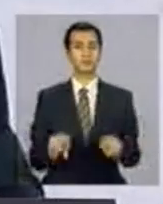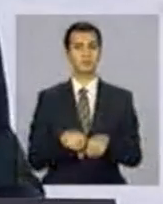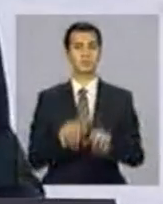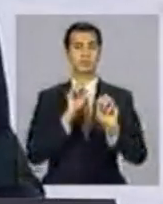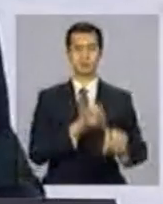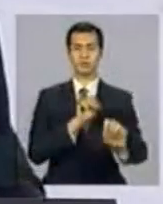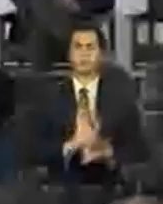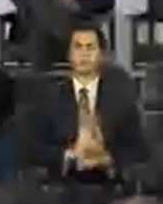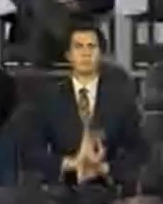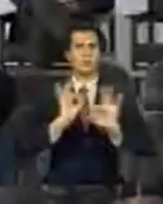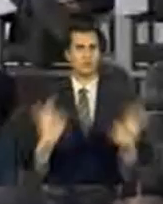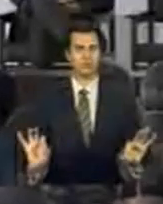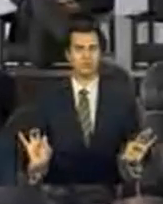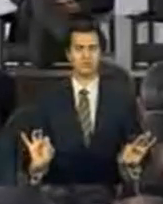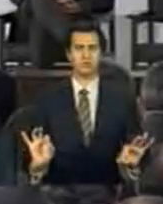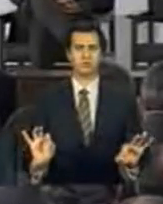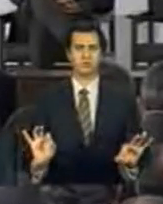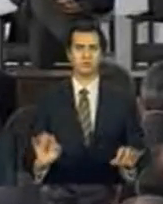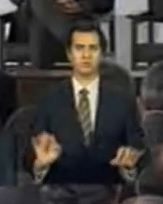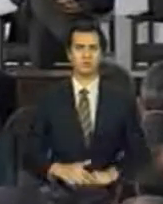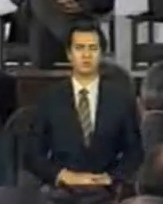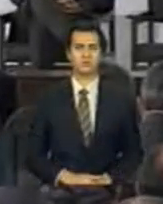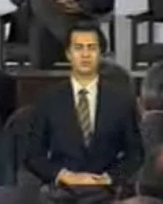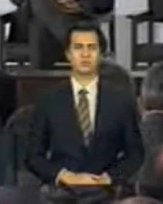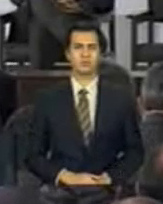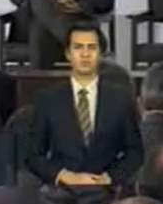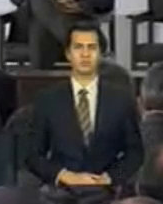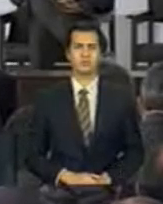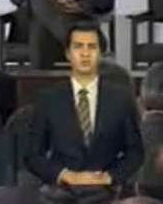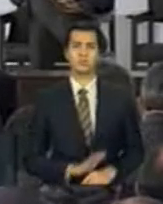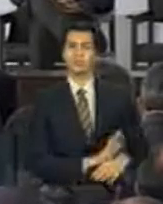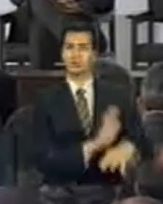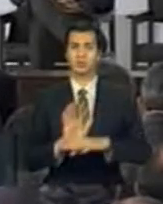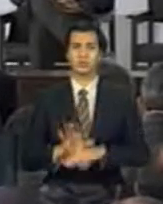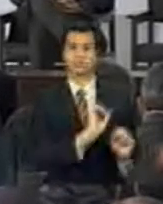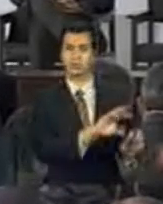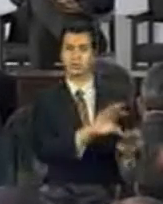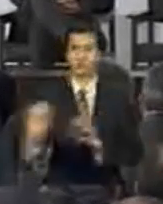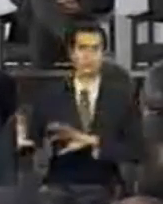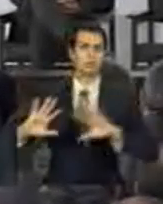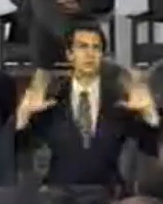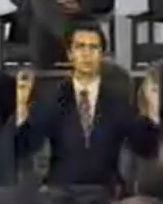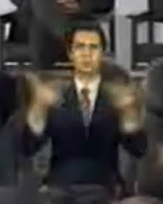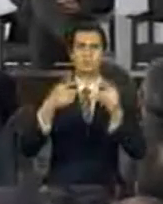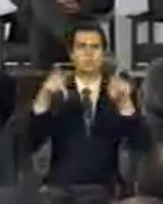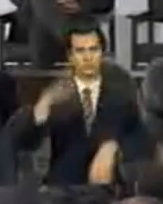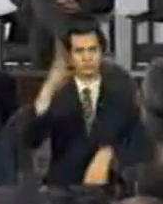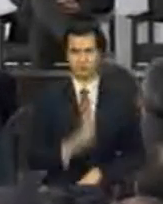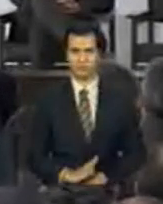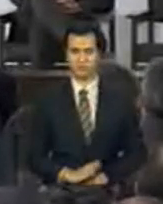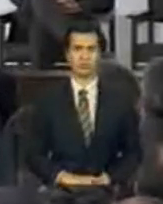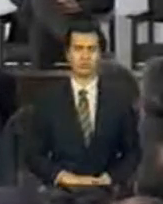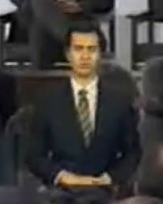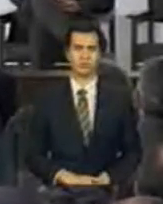essa educação de qualidade para todos os brasileiros e brasileiras. E, ao